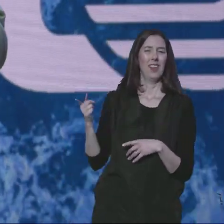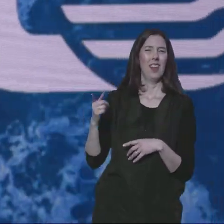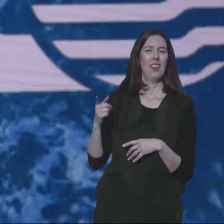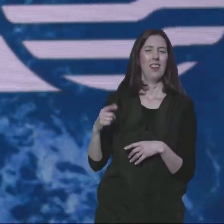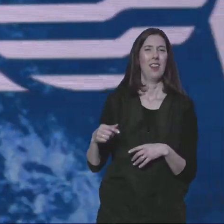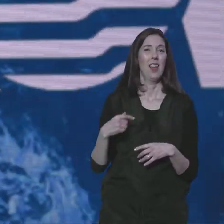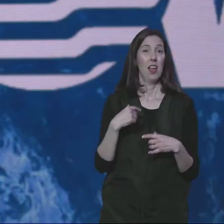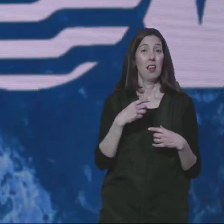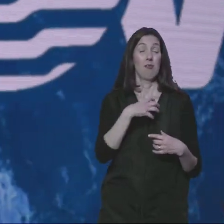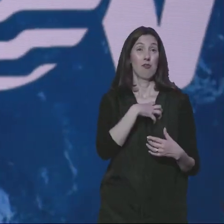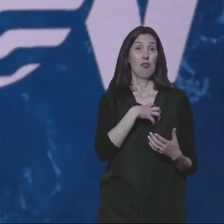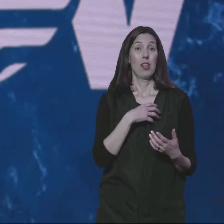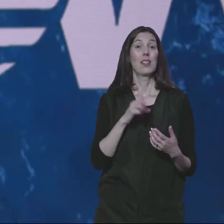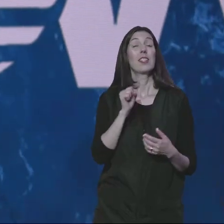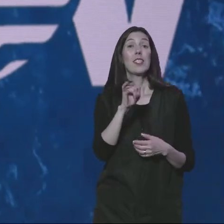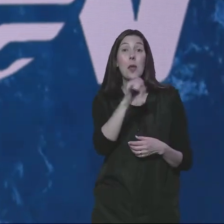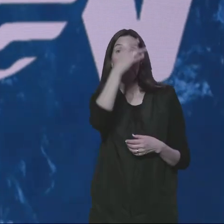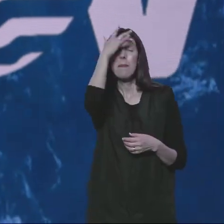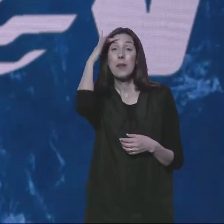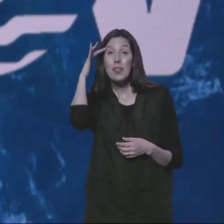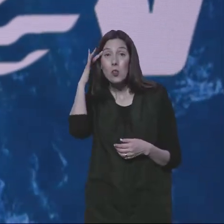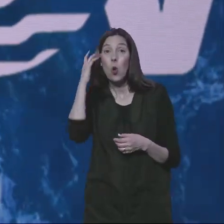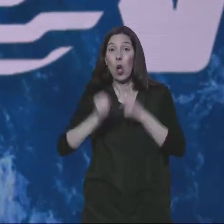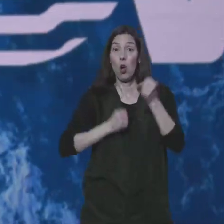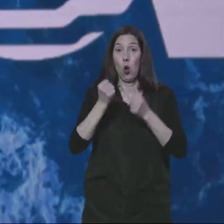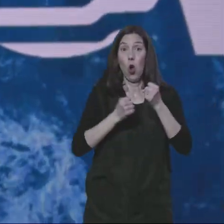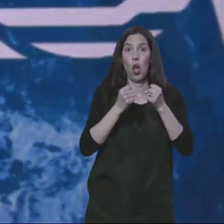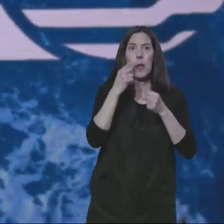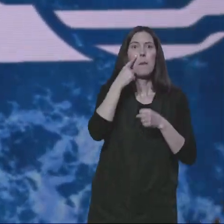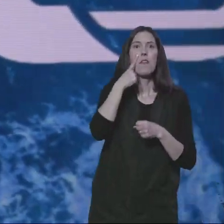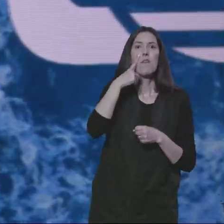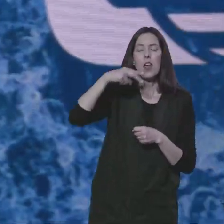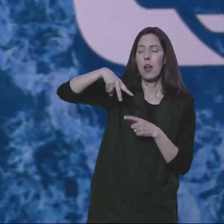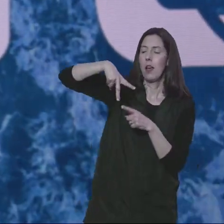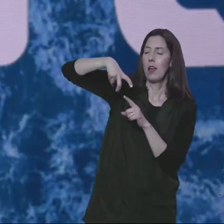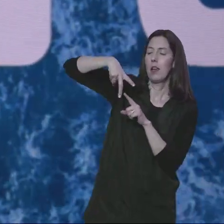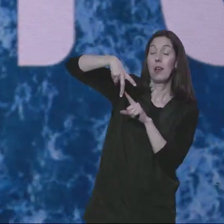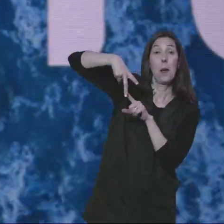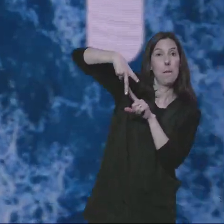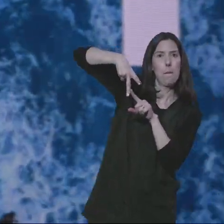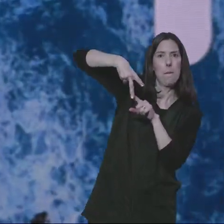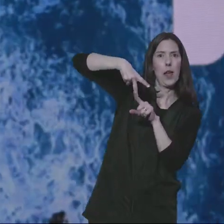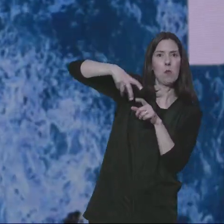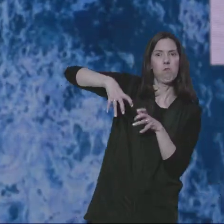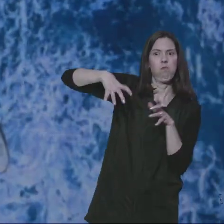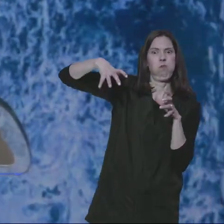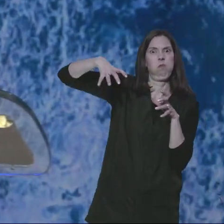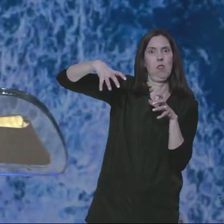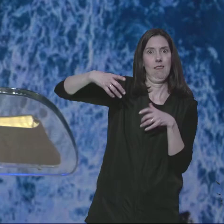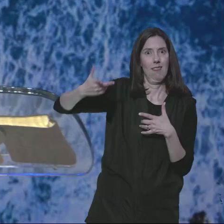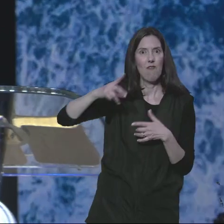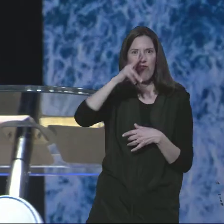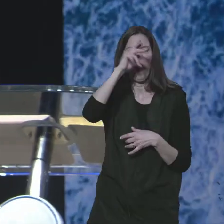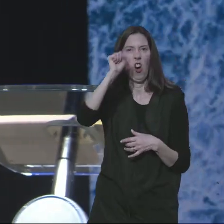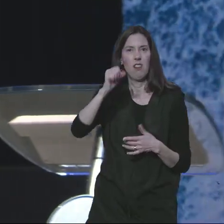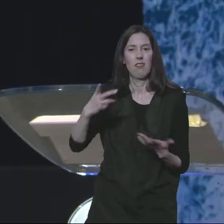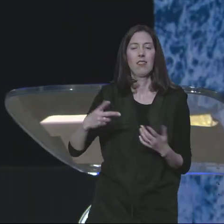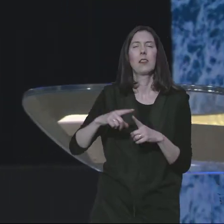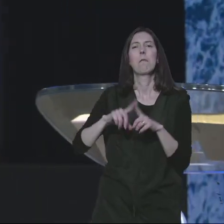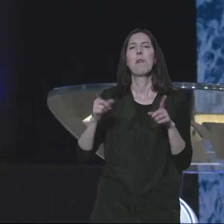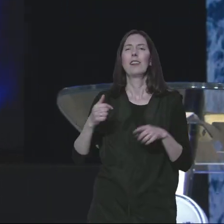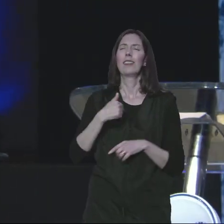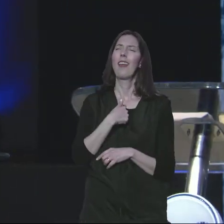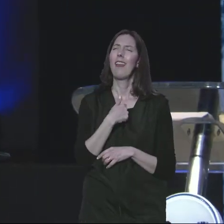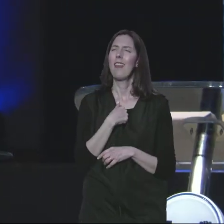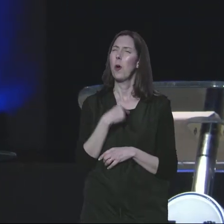pela panturrilha. Quem corre muito tem aquela panturrilha sinistra. E eu falava, cara, eu vou encontrar esse cara daqui uns